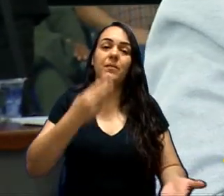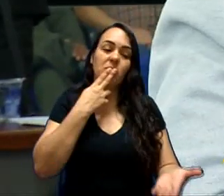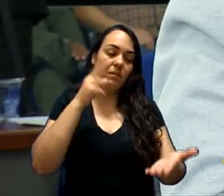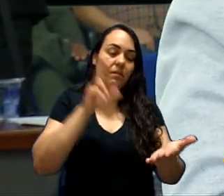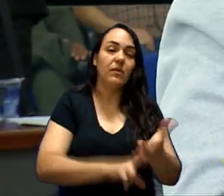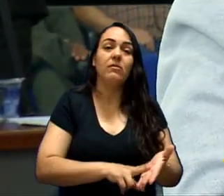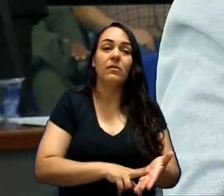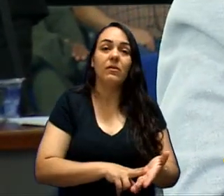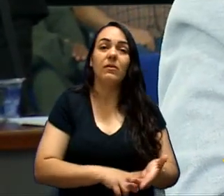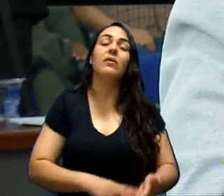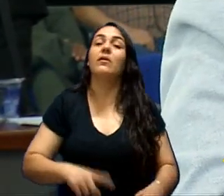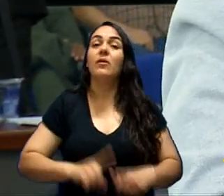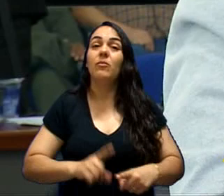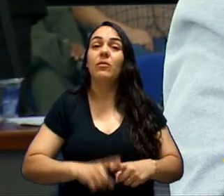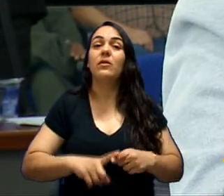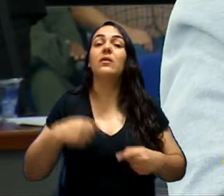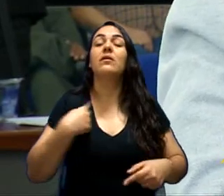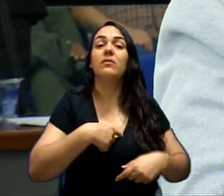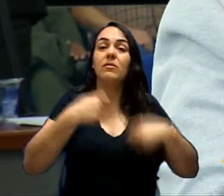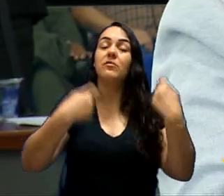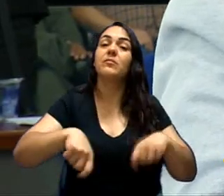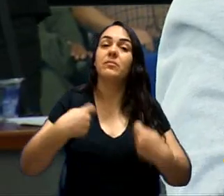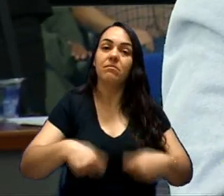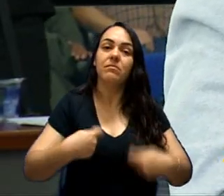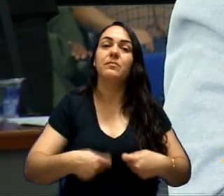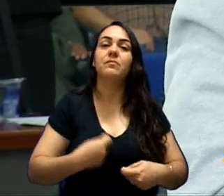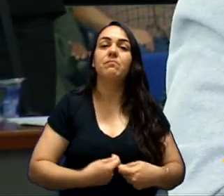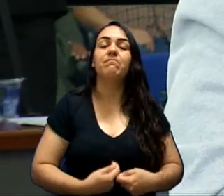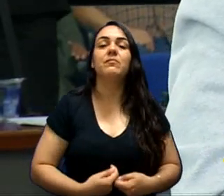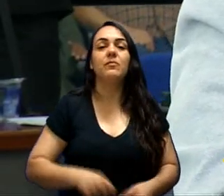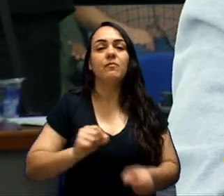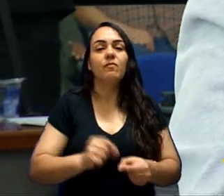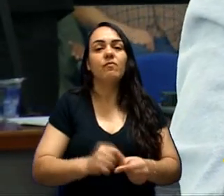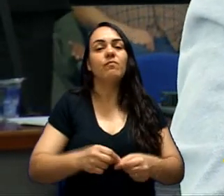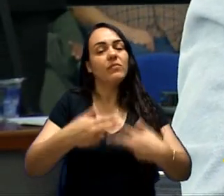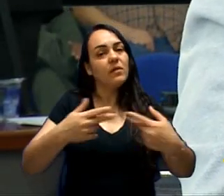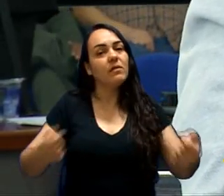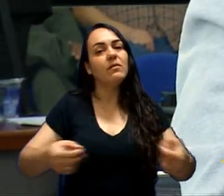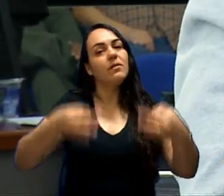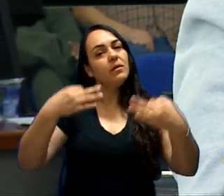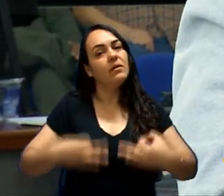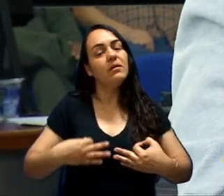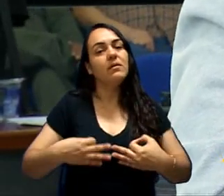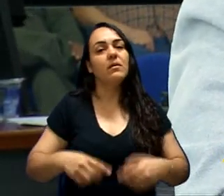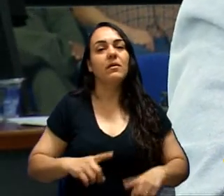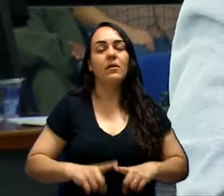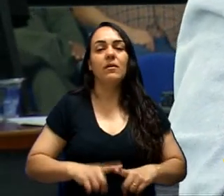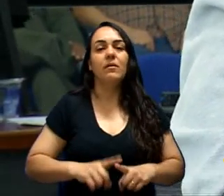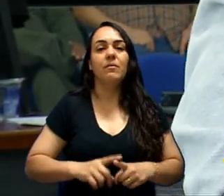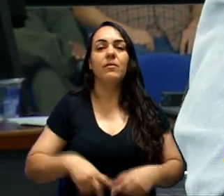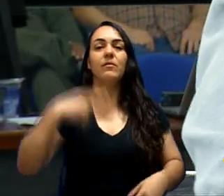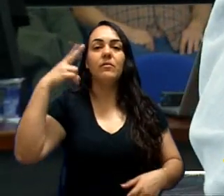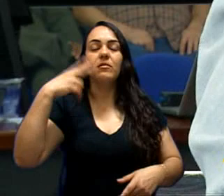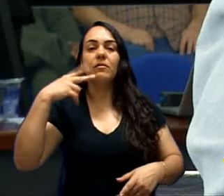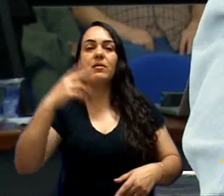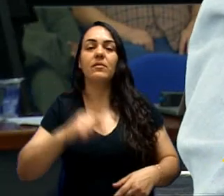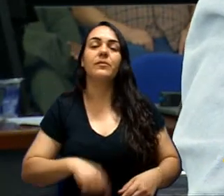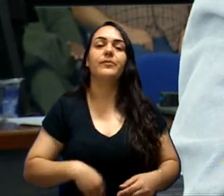gente vê como é que fica. Entendeu? Porque parece... Parece que as impositivas de vereador também